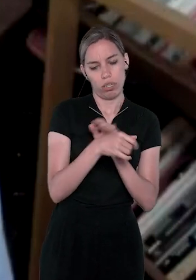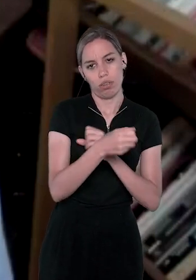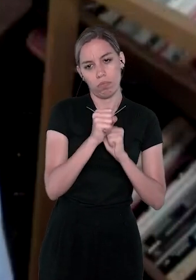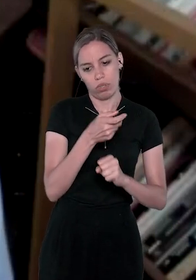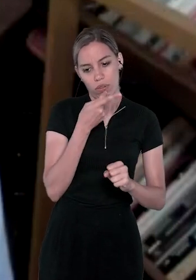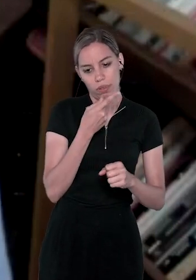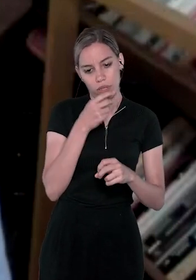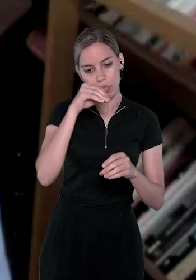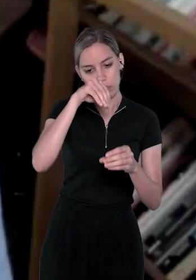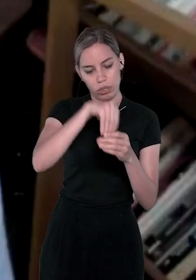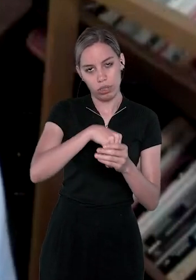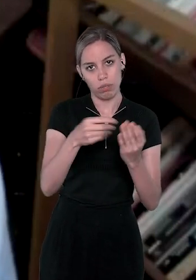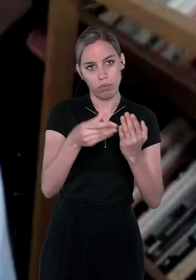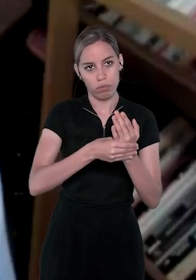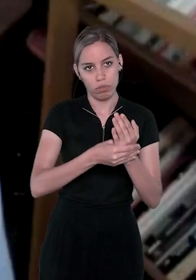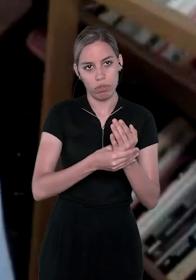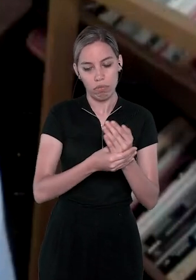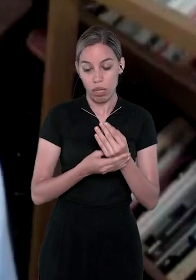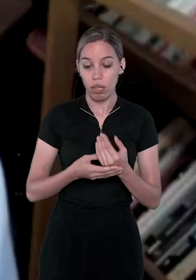dessa questão. Como é que